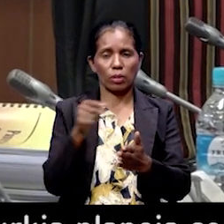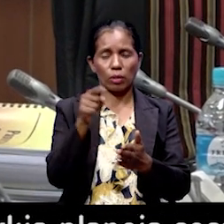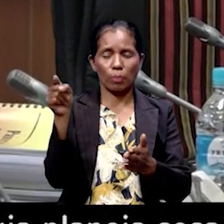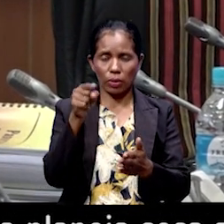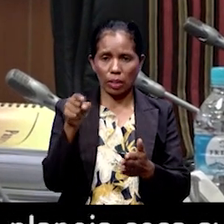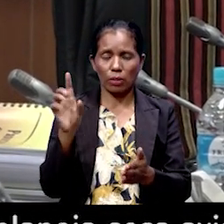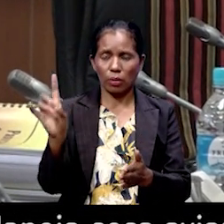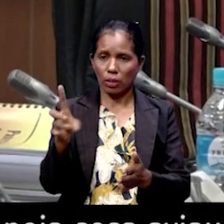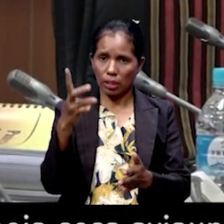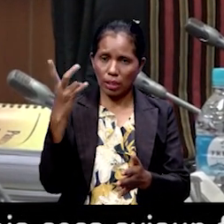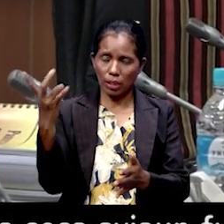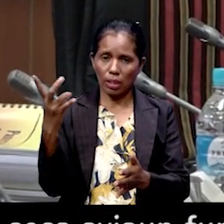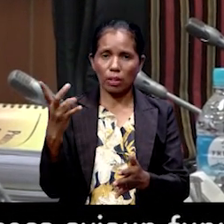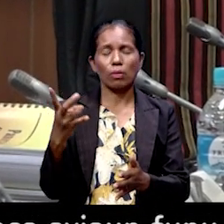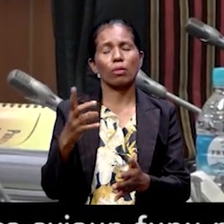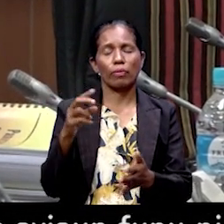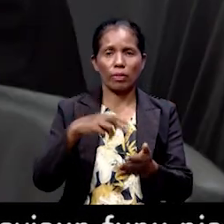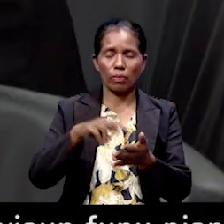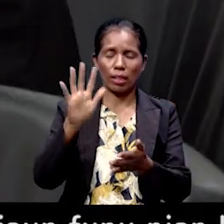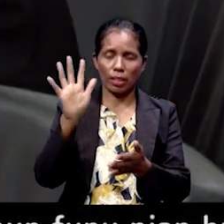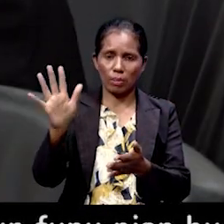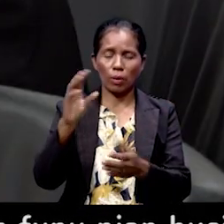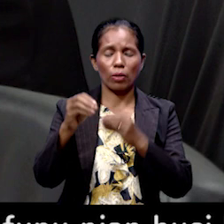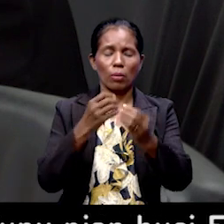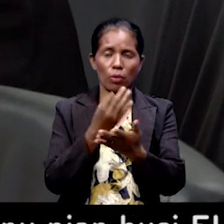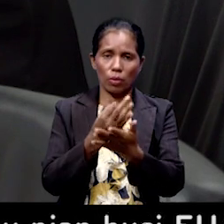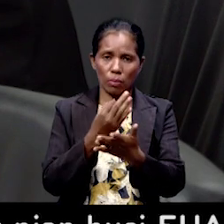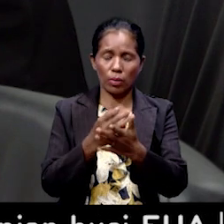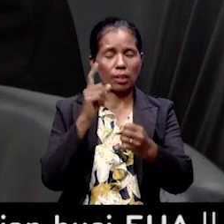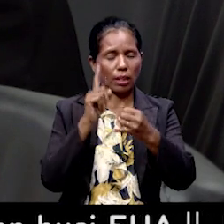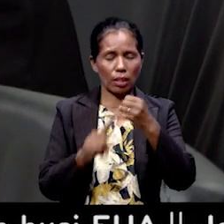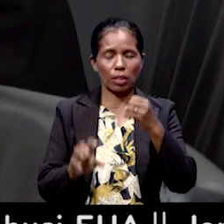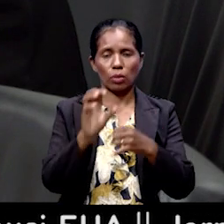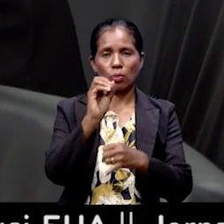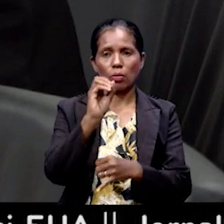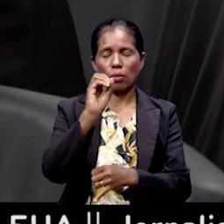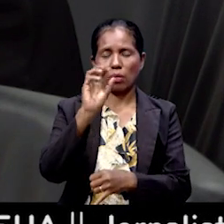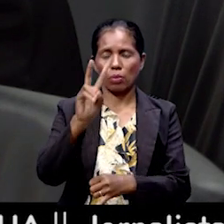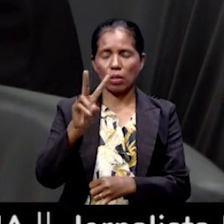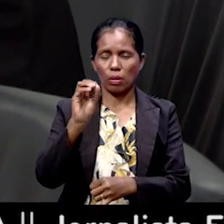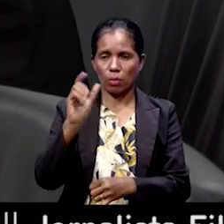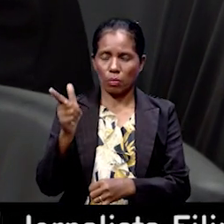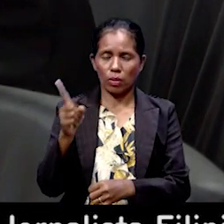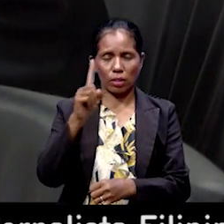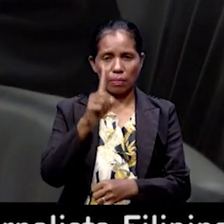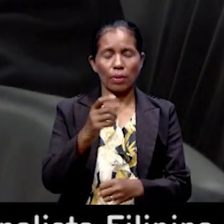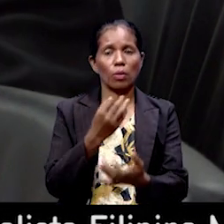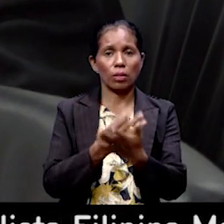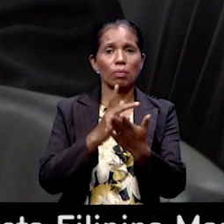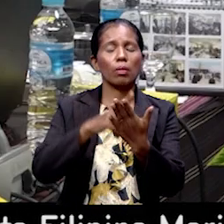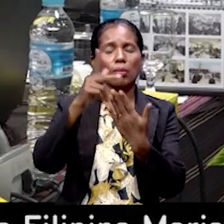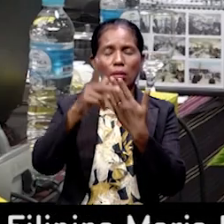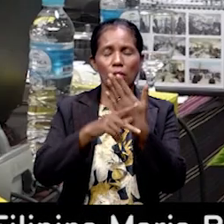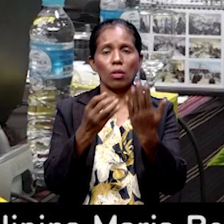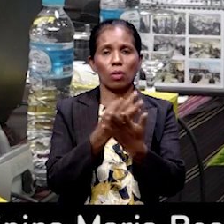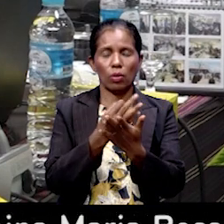recinhito vírgula lima, compara ho alocação orçamento final rihon rua rua nulo recin ida. Orçamento por programa ho montante